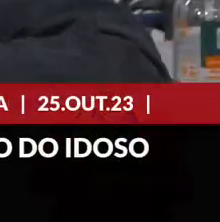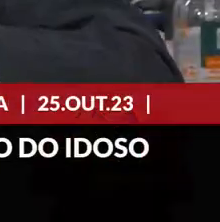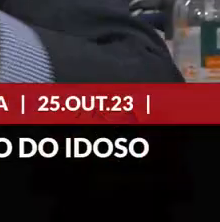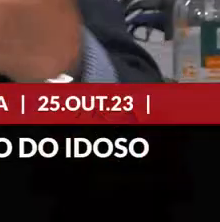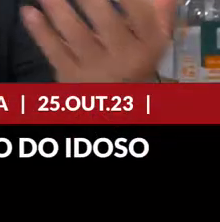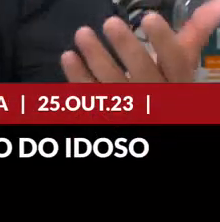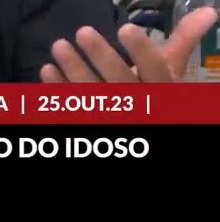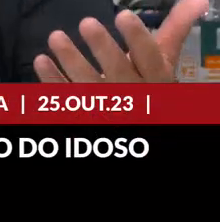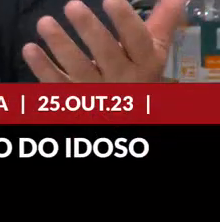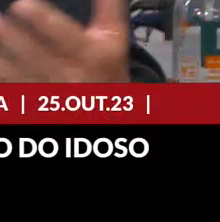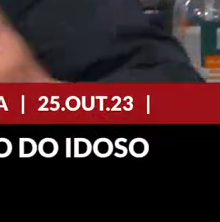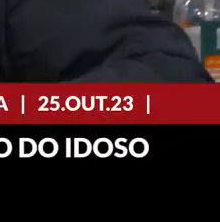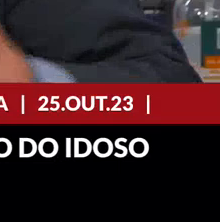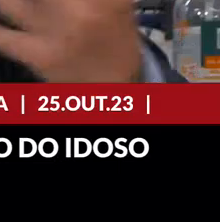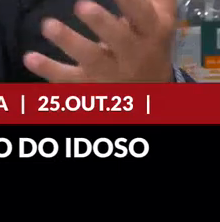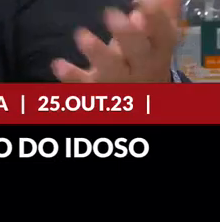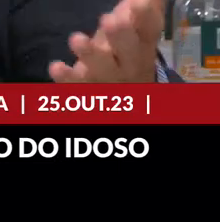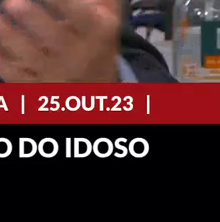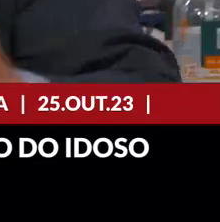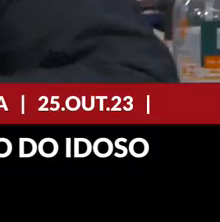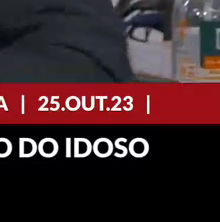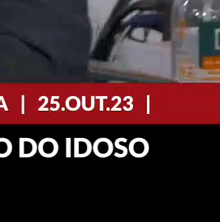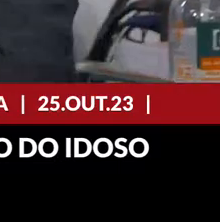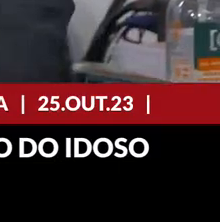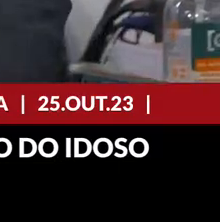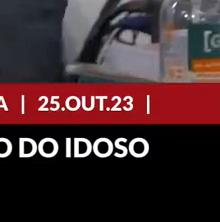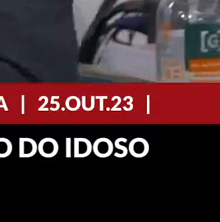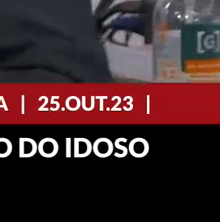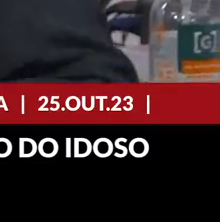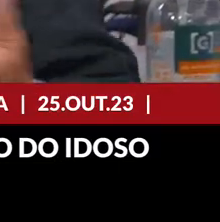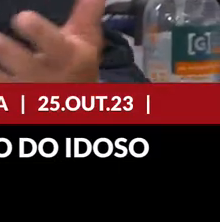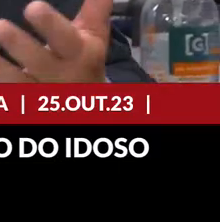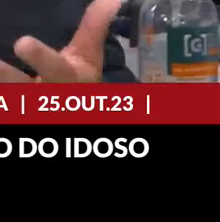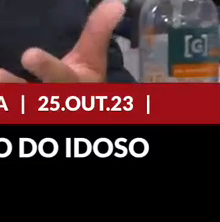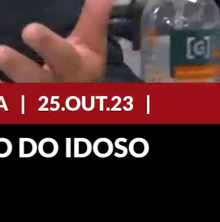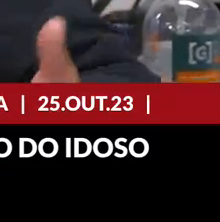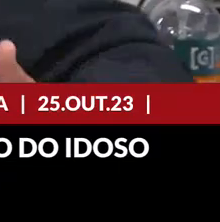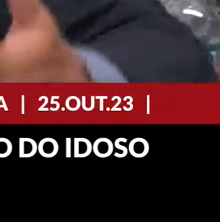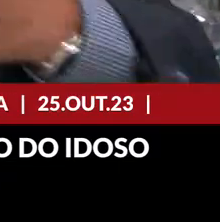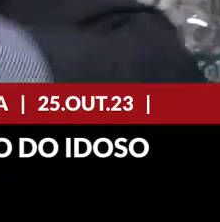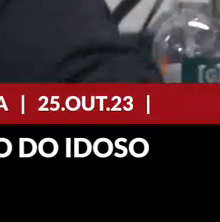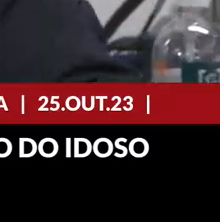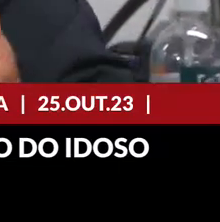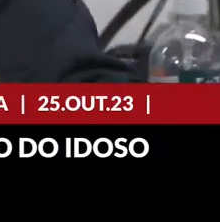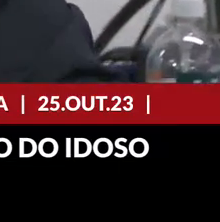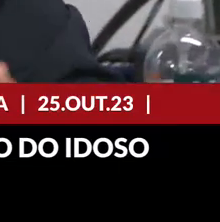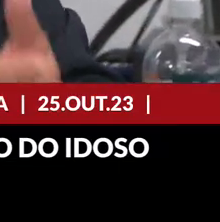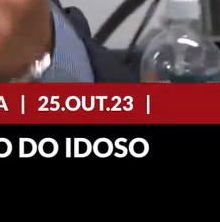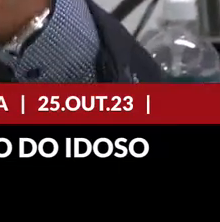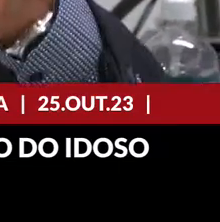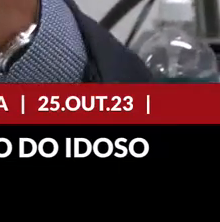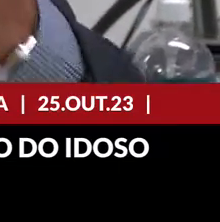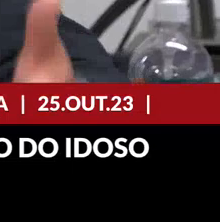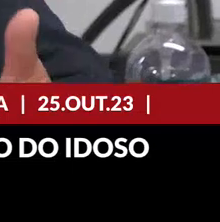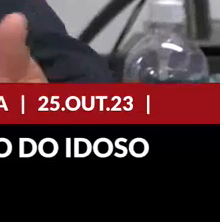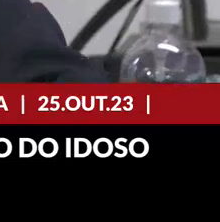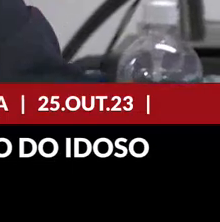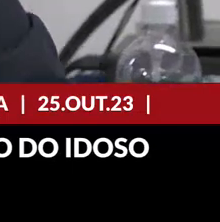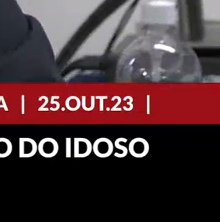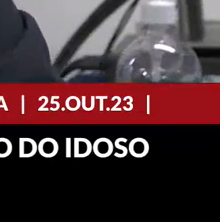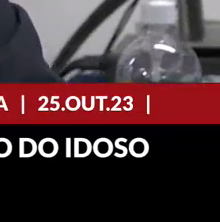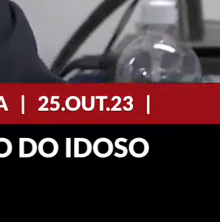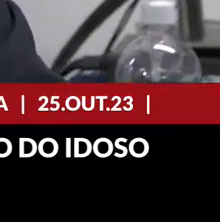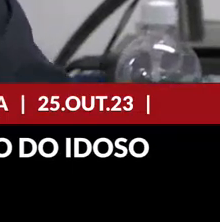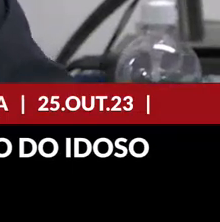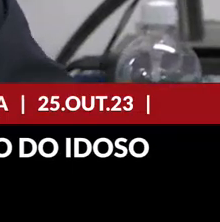pessoas que brilharam né brigando por deficiente nosso Vereador quarto mandato aqui brilhante né uma luta Insana